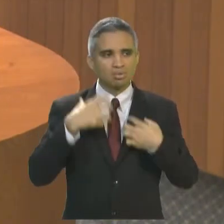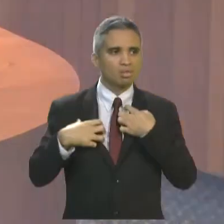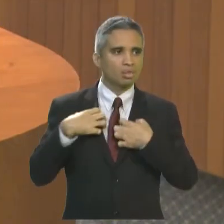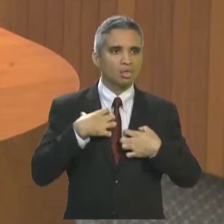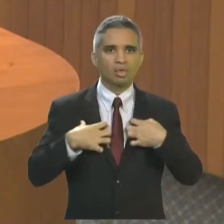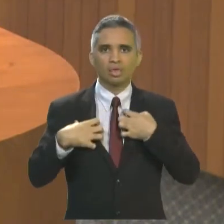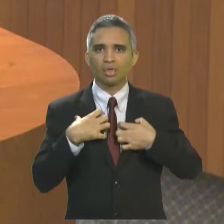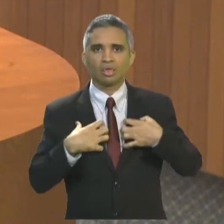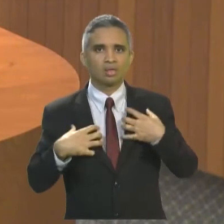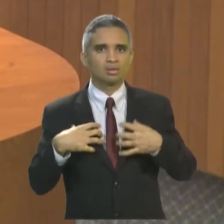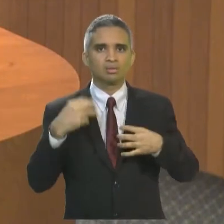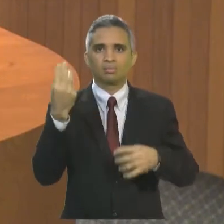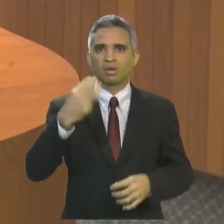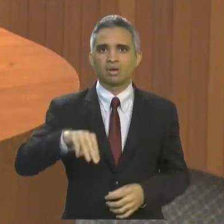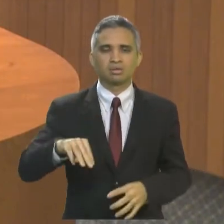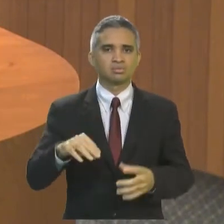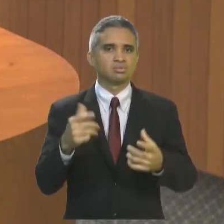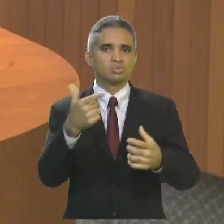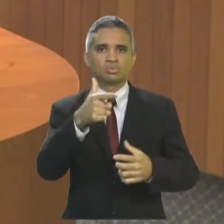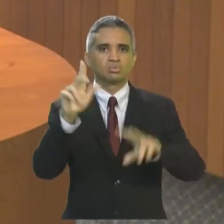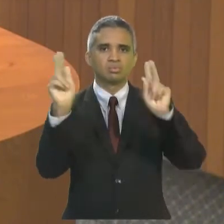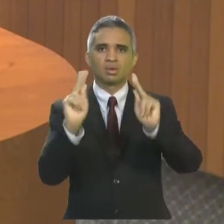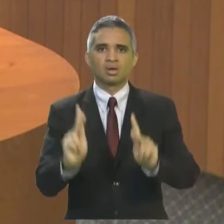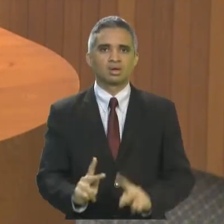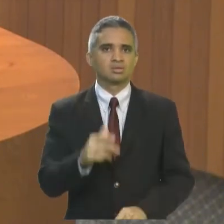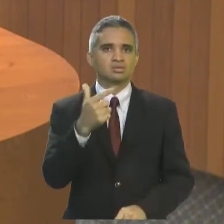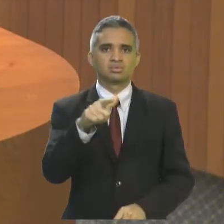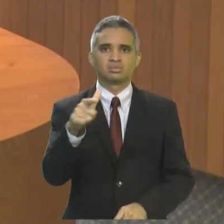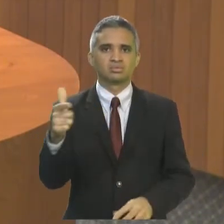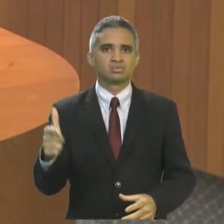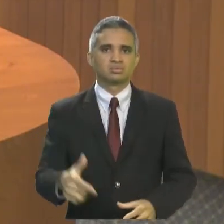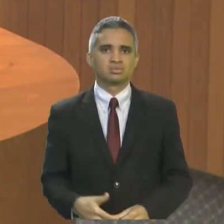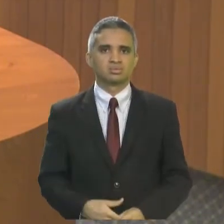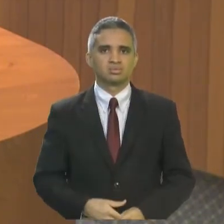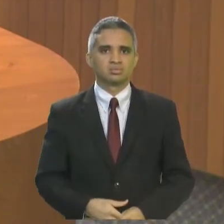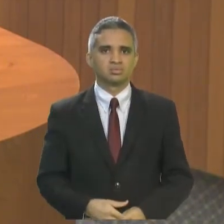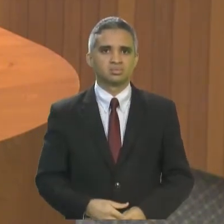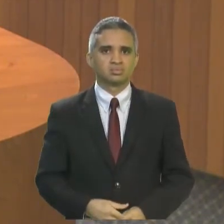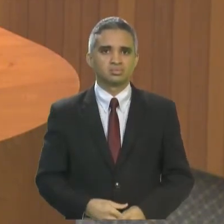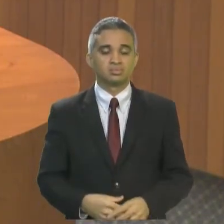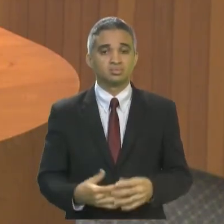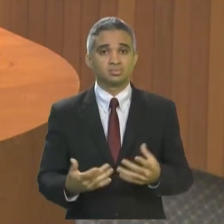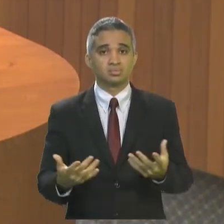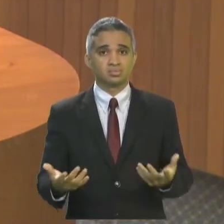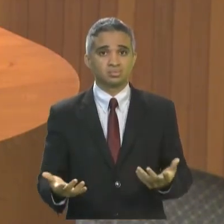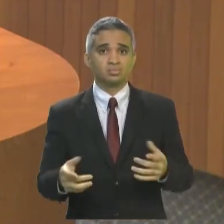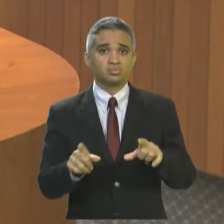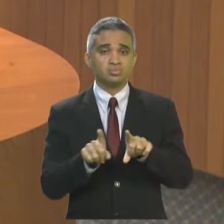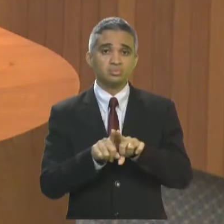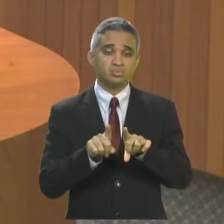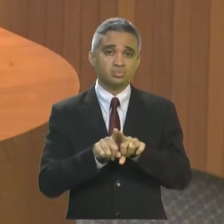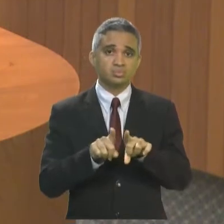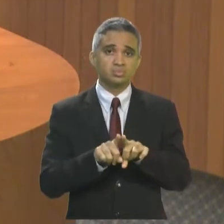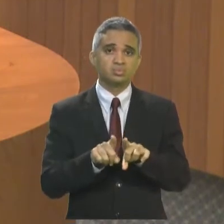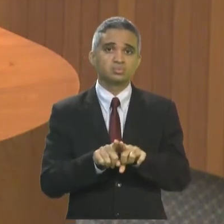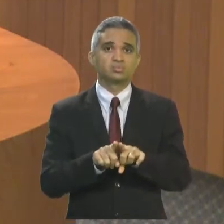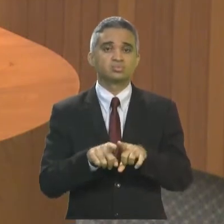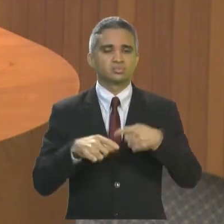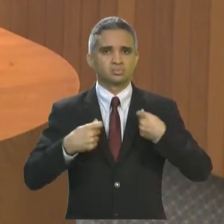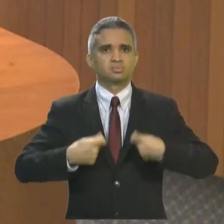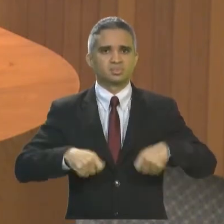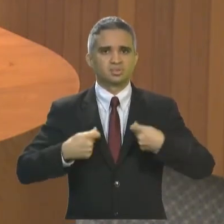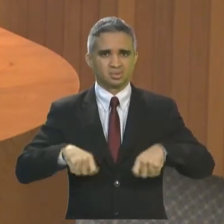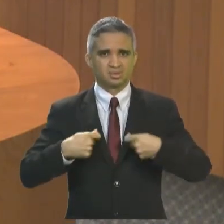Maranhão. Lamentavelmente. Ao passo que, para finalizar o pronunciamento, é mais do que necessário